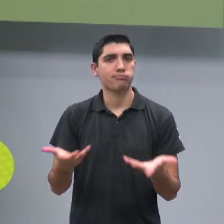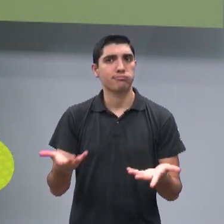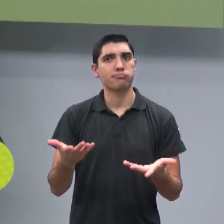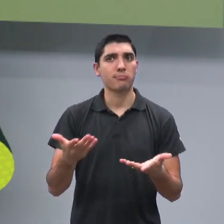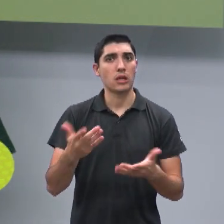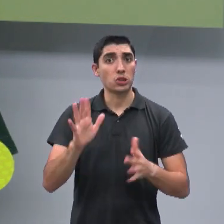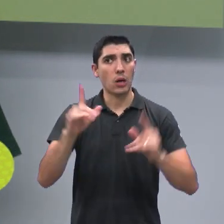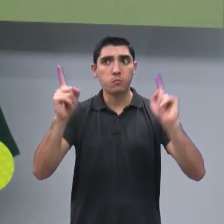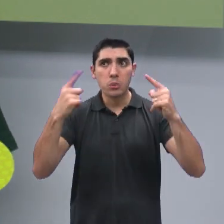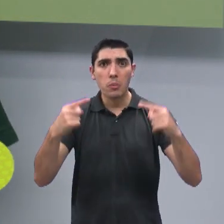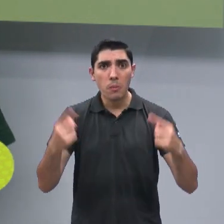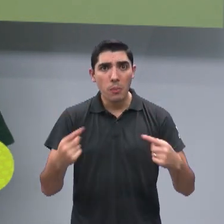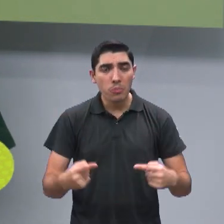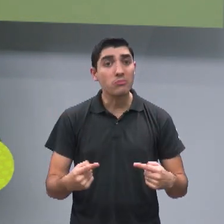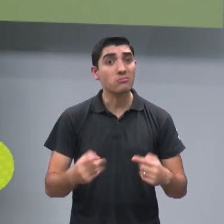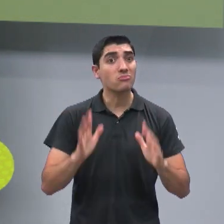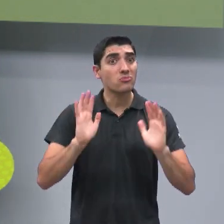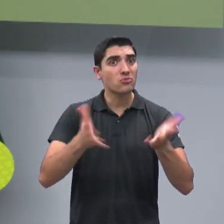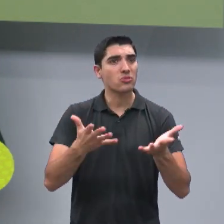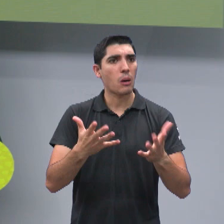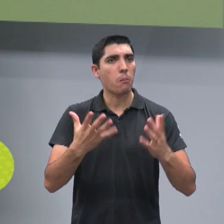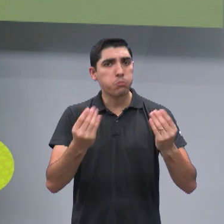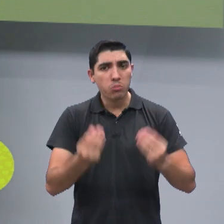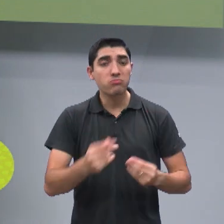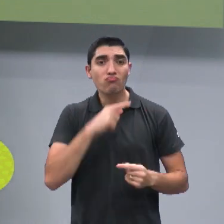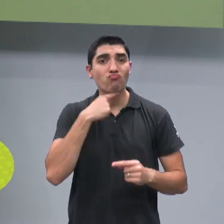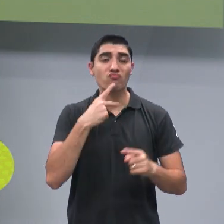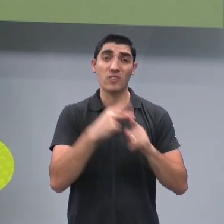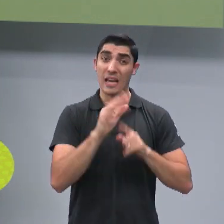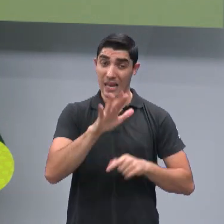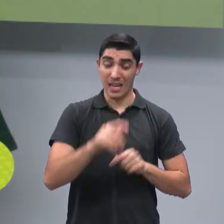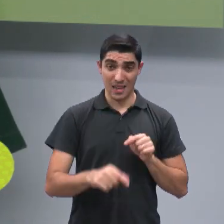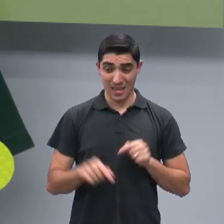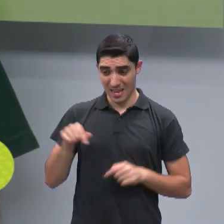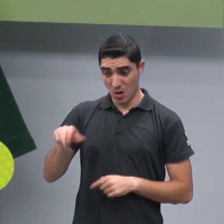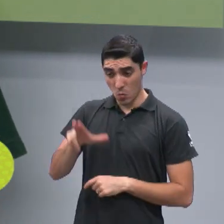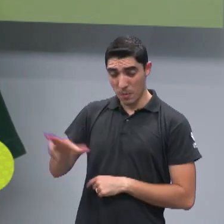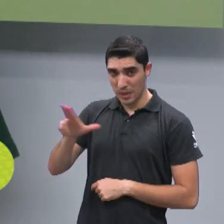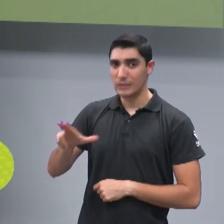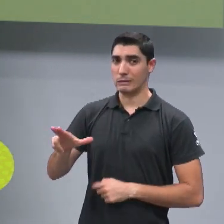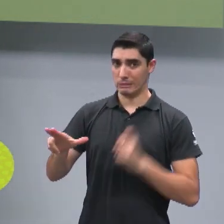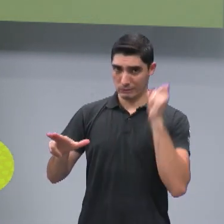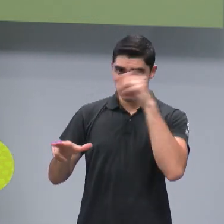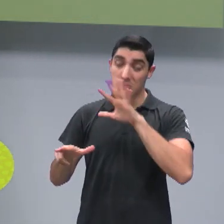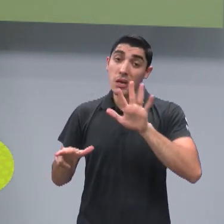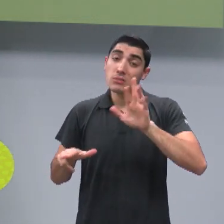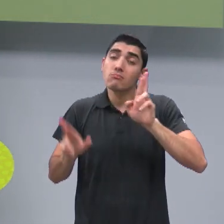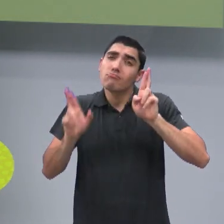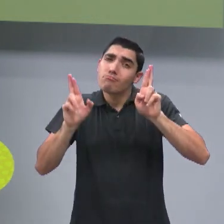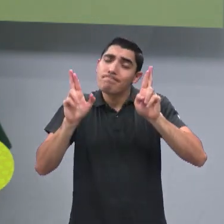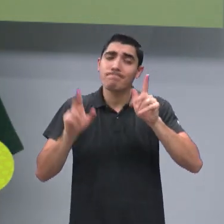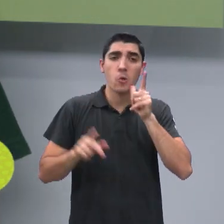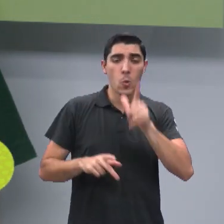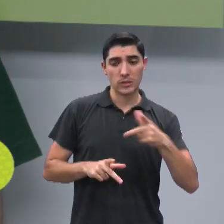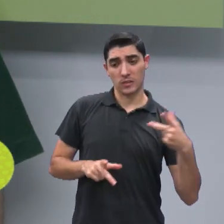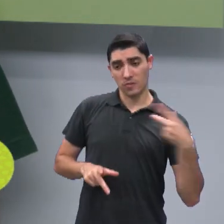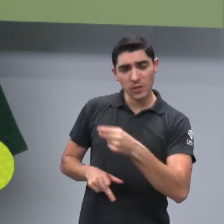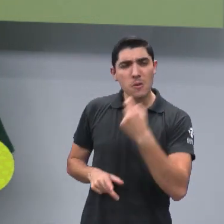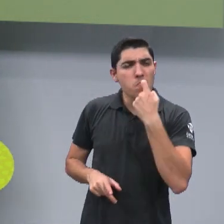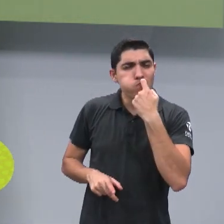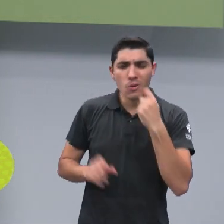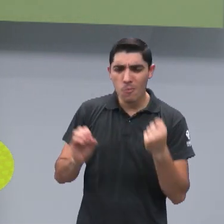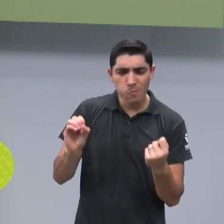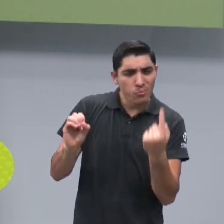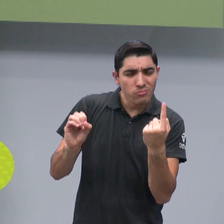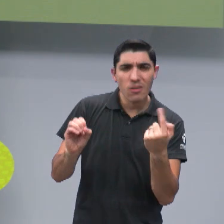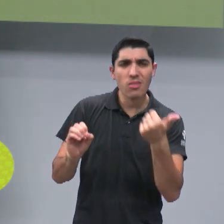o São José ainda não venceu. Contra o Praia, muito difícil, um jogo muito difícil, mas quem sabe aí consegue trazer a vitória, pelo menos 1-0 aí, meio a